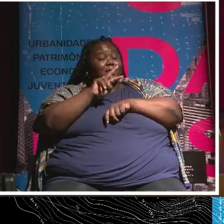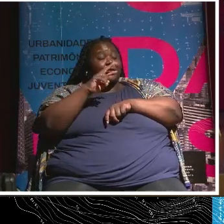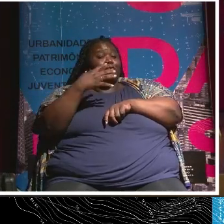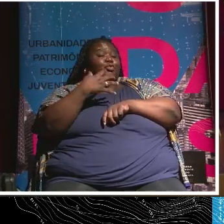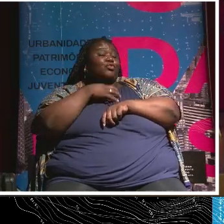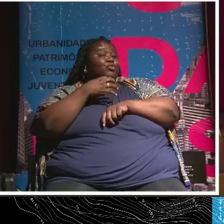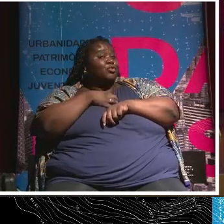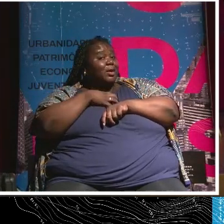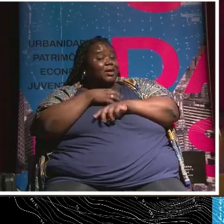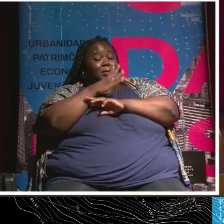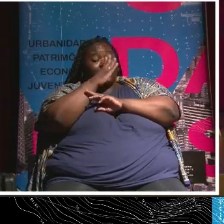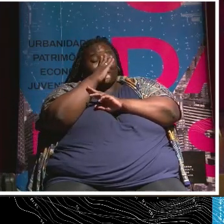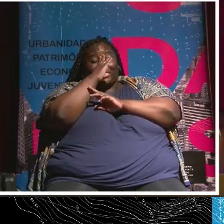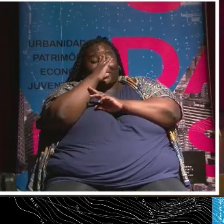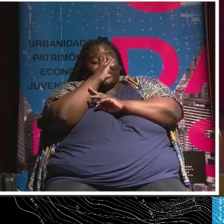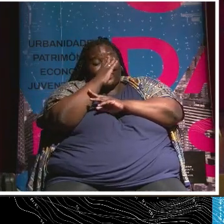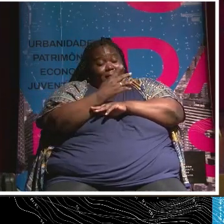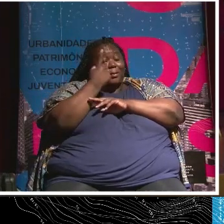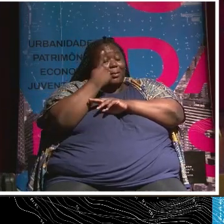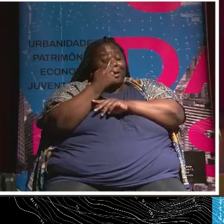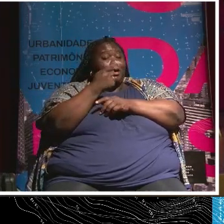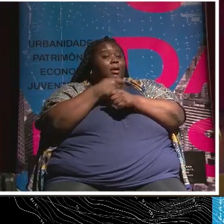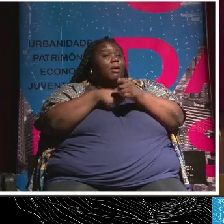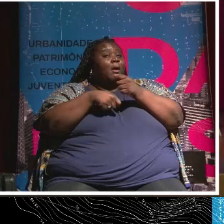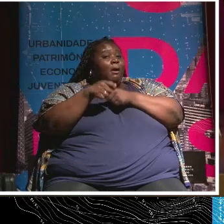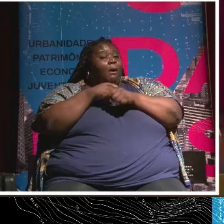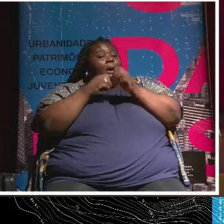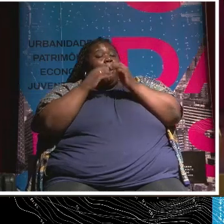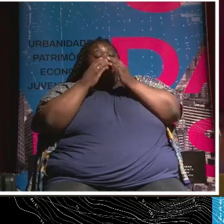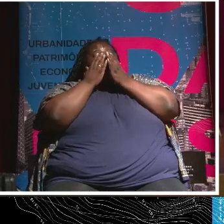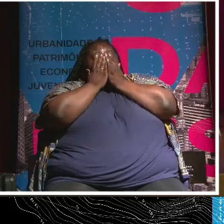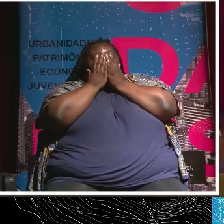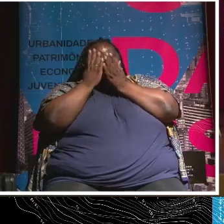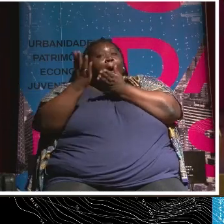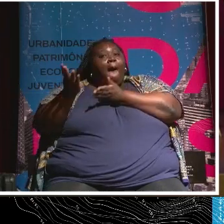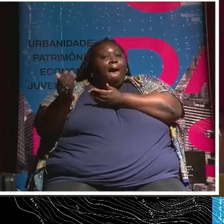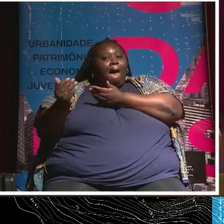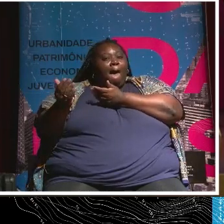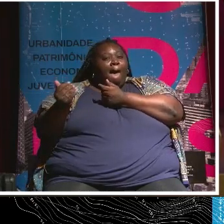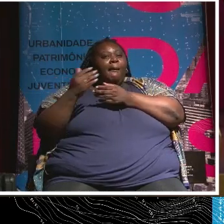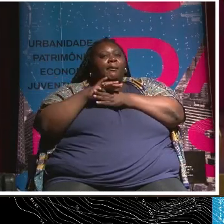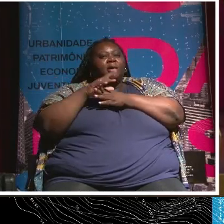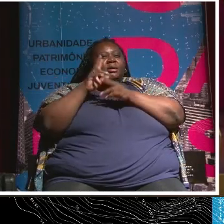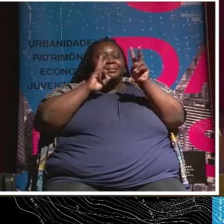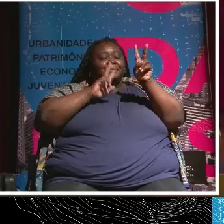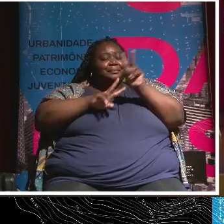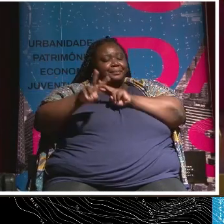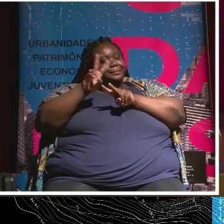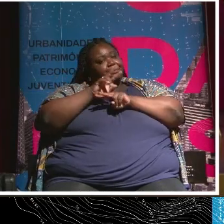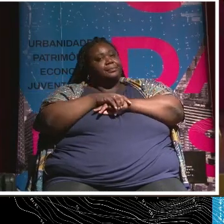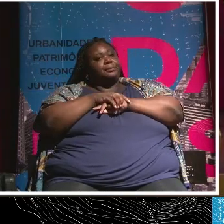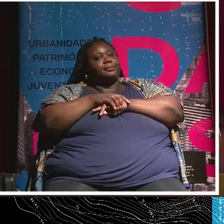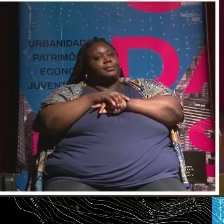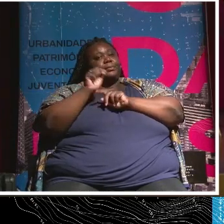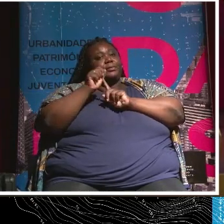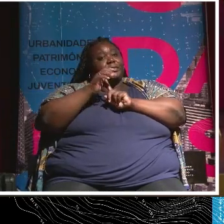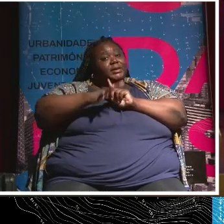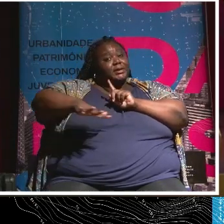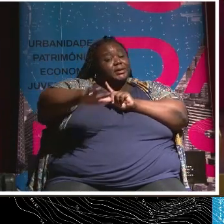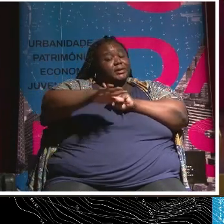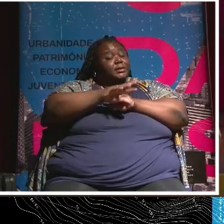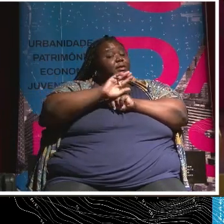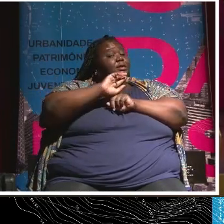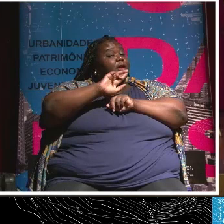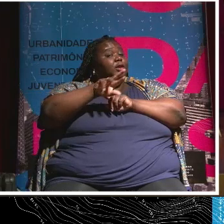maneira fundamental para a economia, para a juventude brasileira, do ponto de vista da sua cidadania, não do ponto de